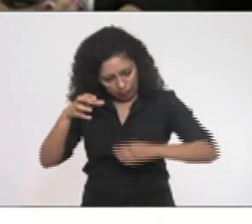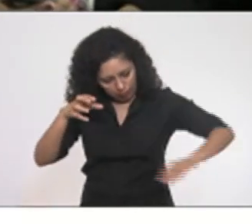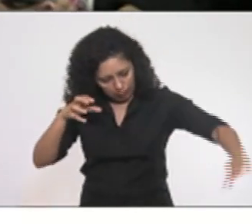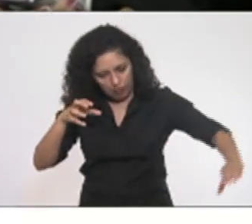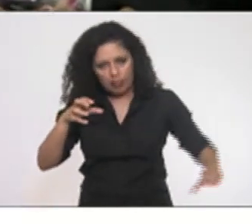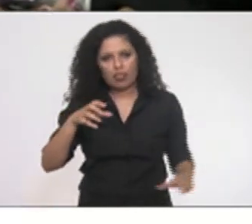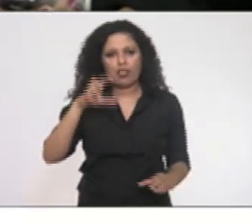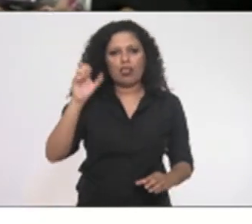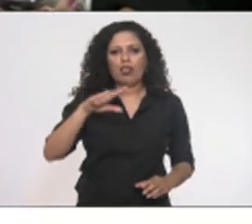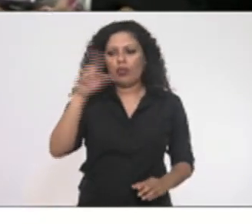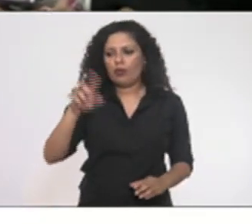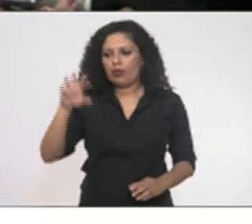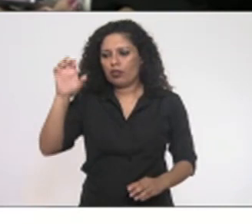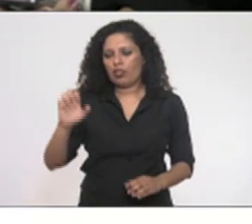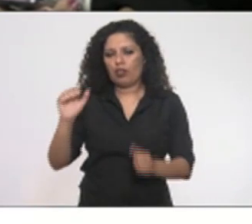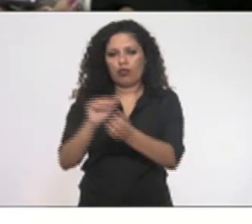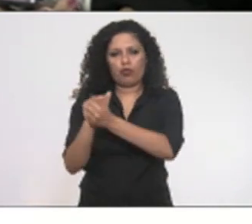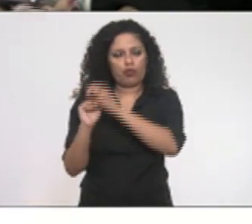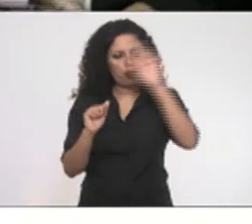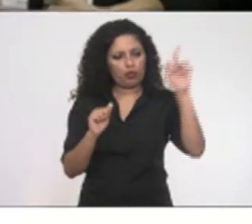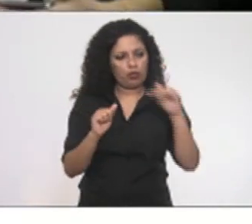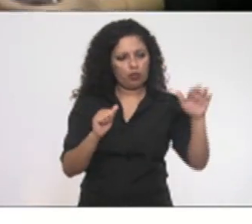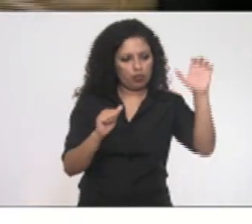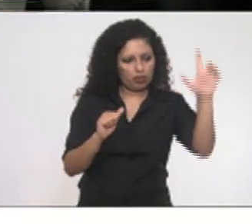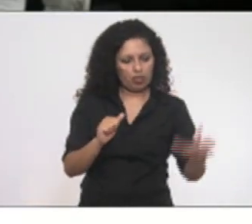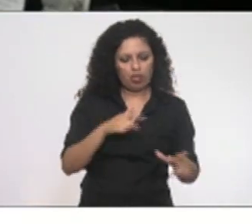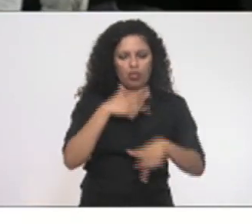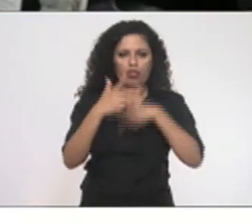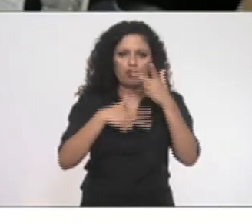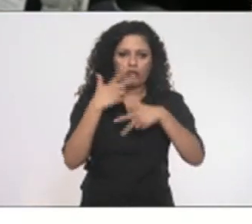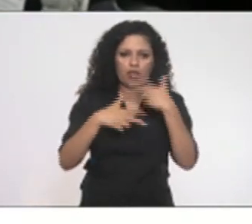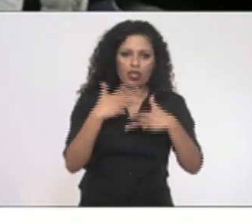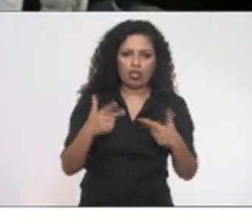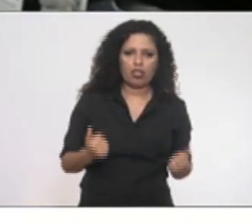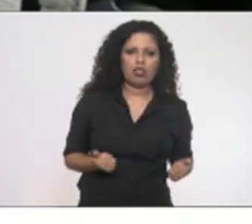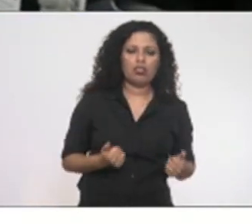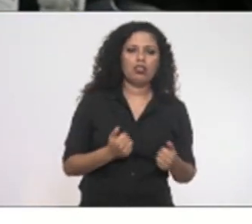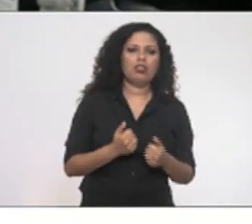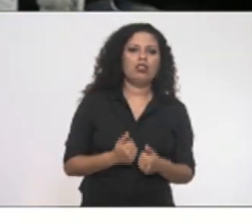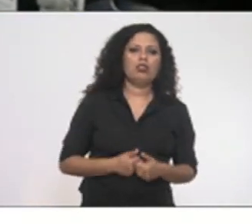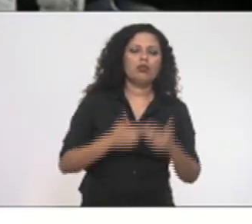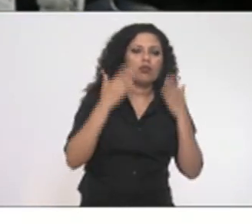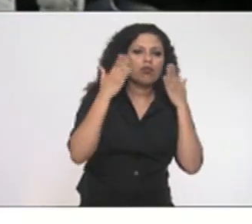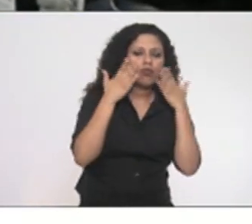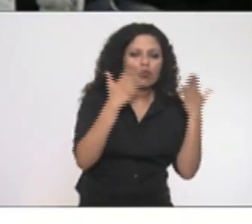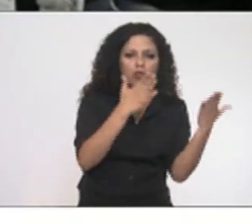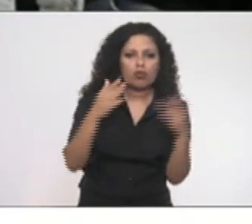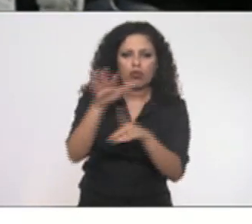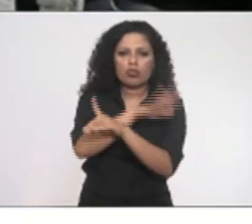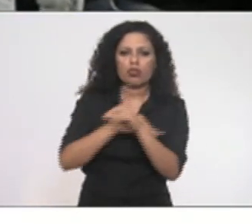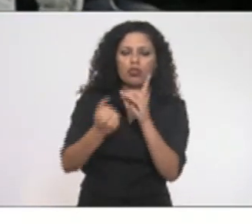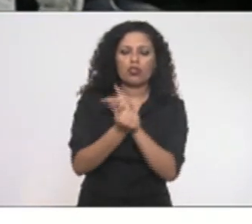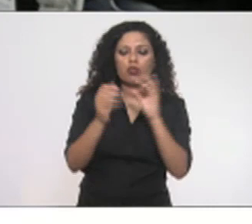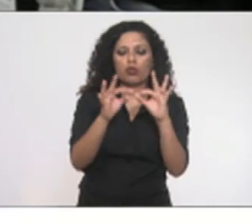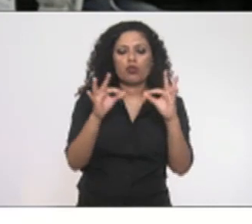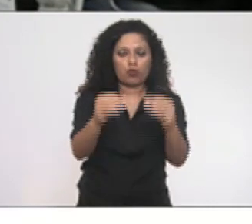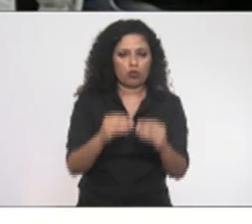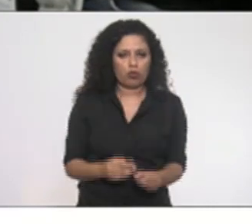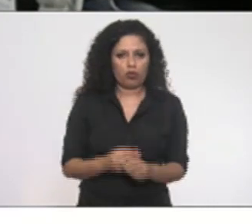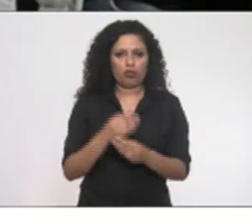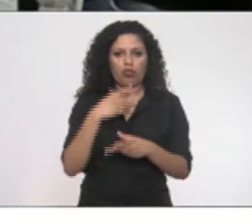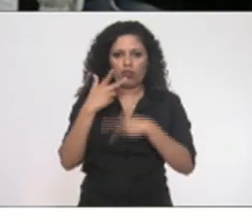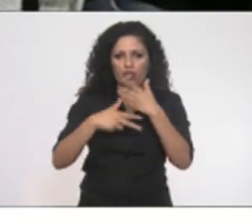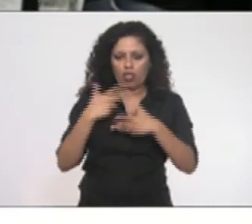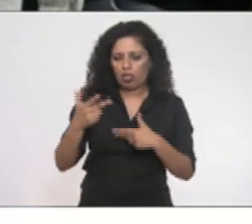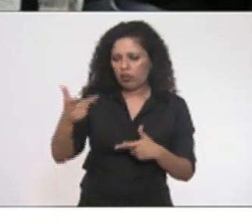com Zé. E a publicidade integral, para caso tenha o Zé com Zé, a posteriori se vê se quem comercializa consigo